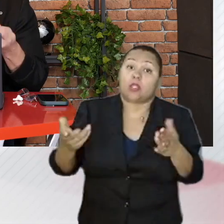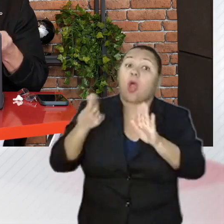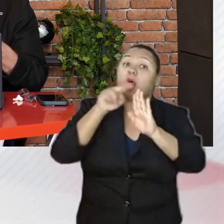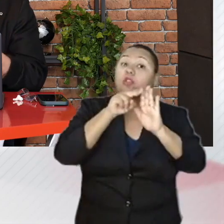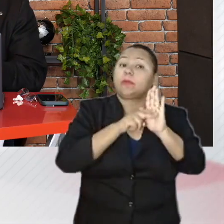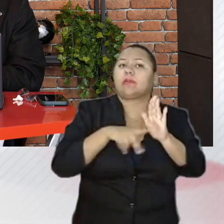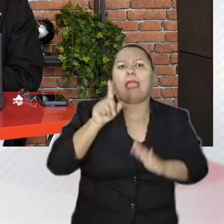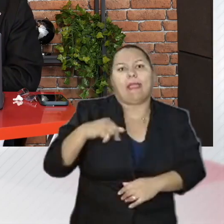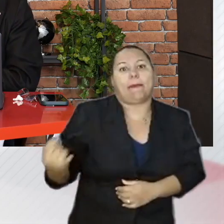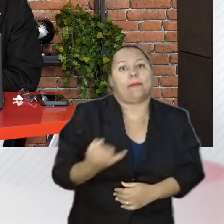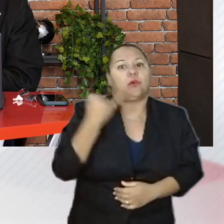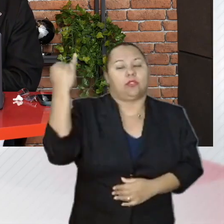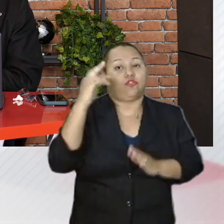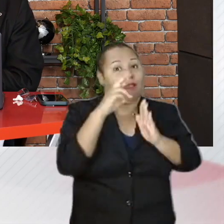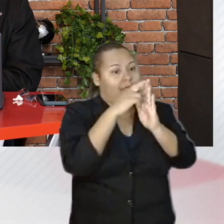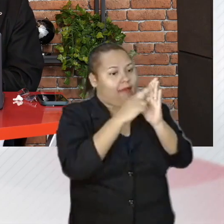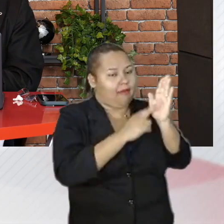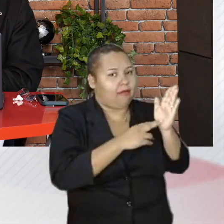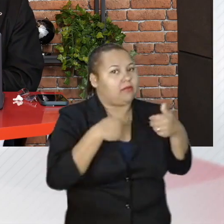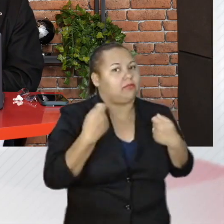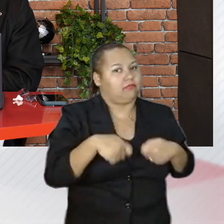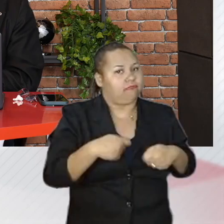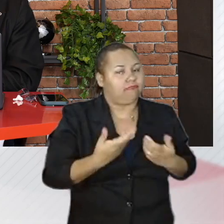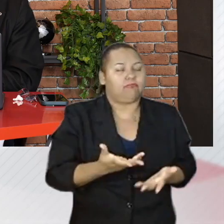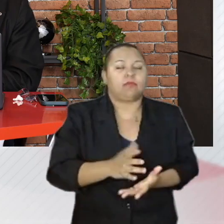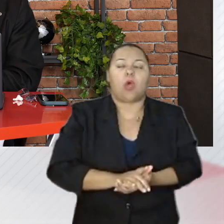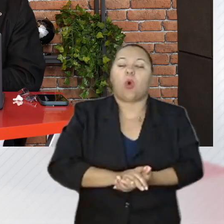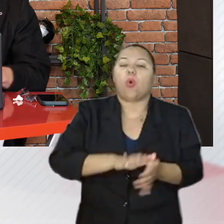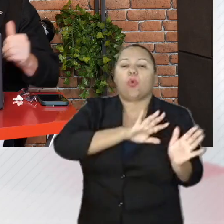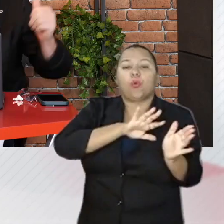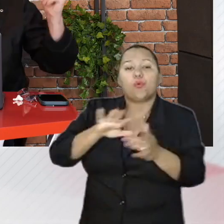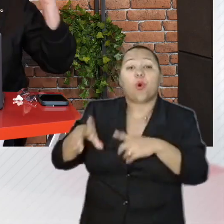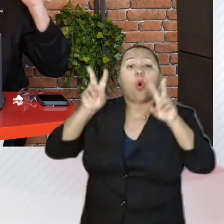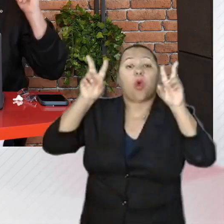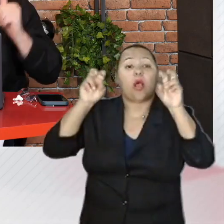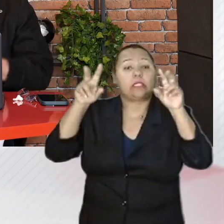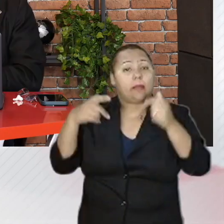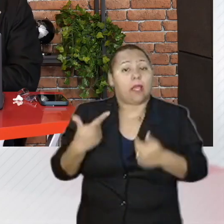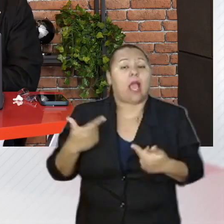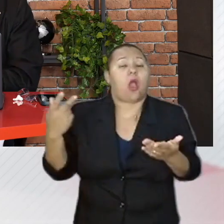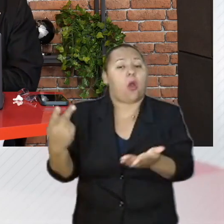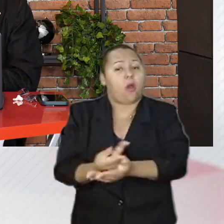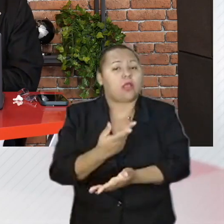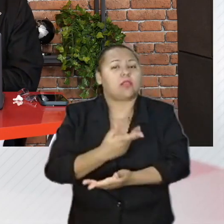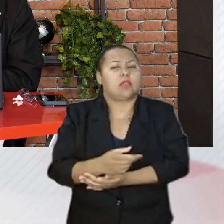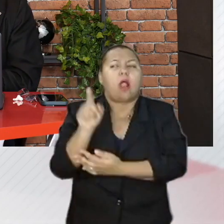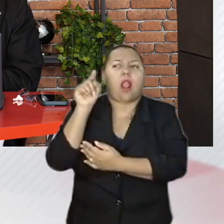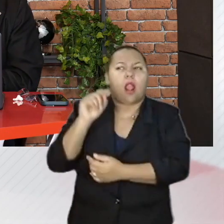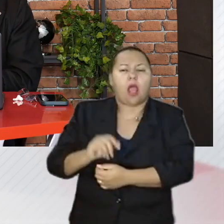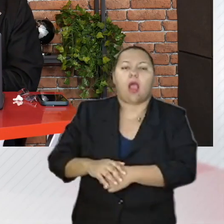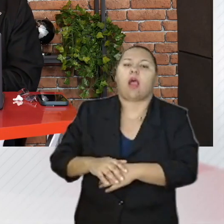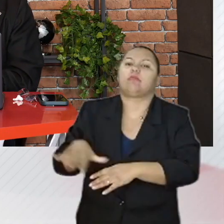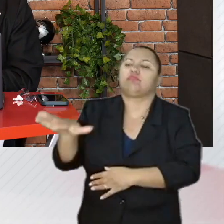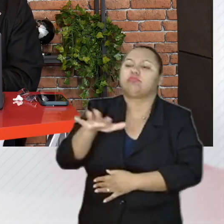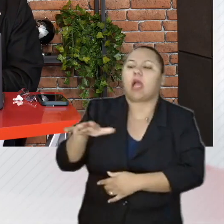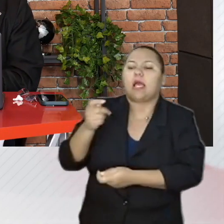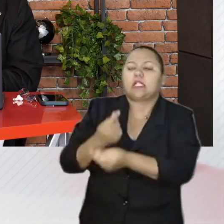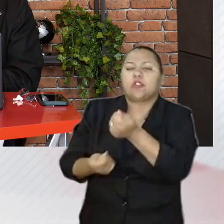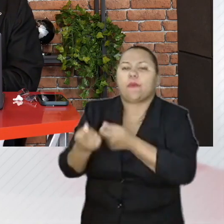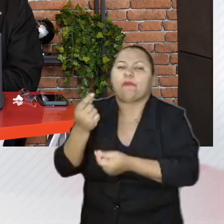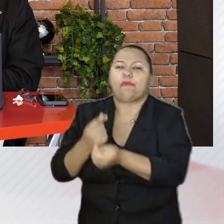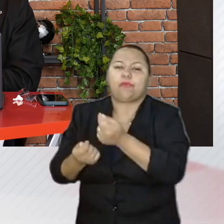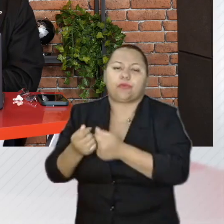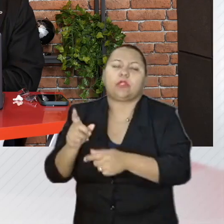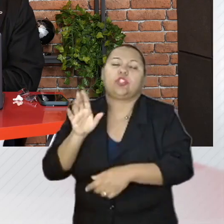outro debate, né, Denise, que eu acho que vai acabar acontecendo, pelo menos lá na Comissão de Finanças e Tributação a gente está discutindo